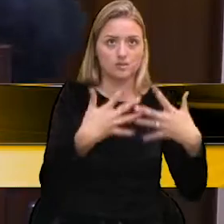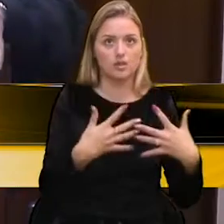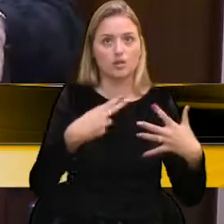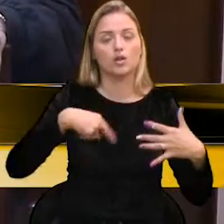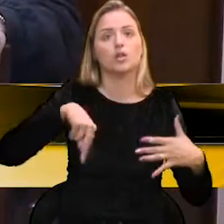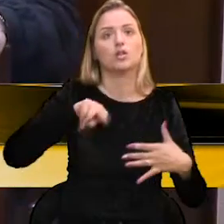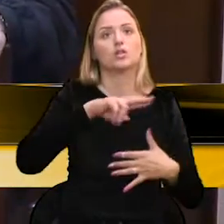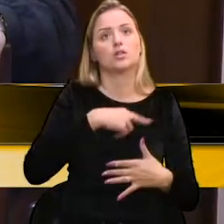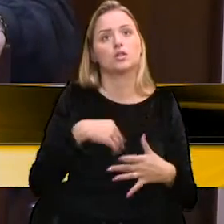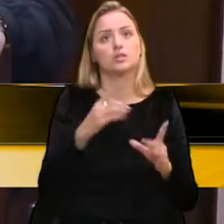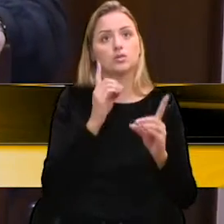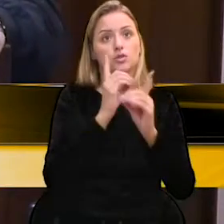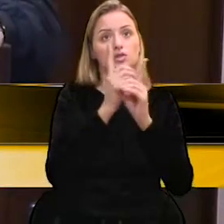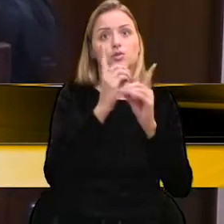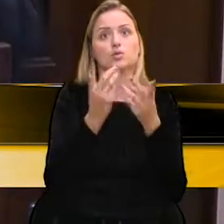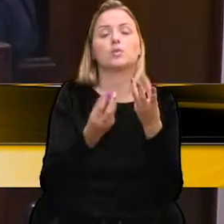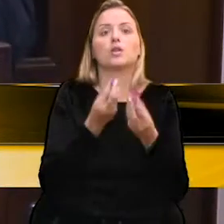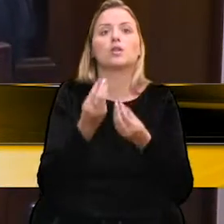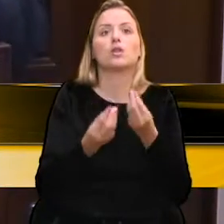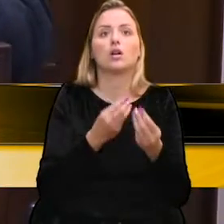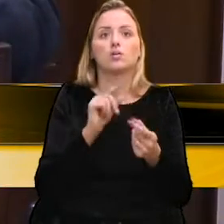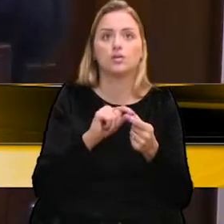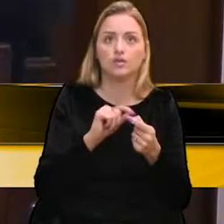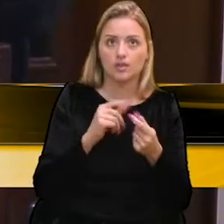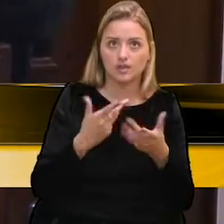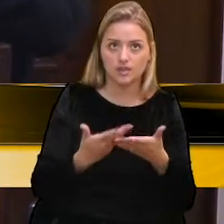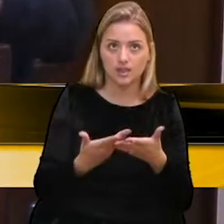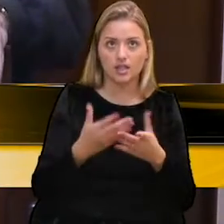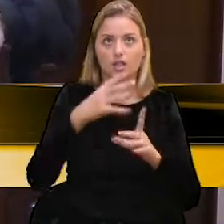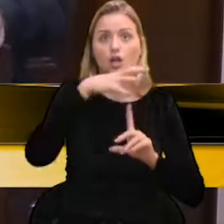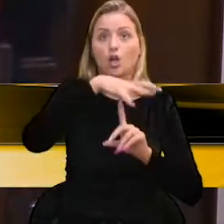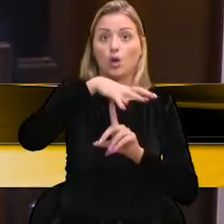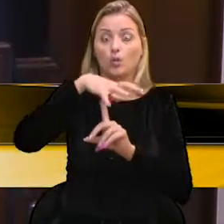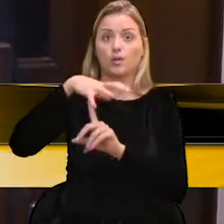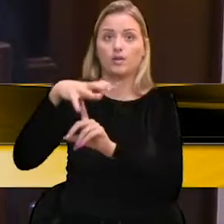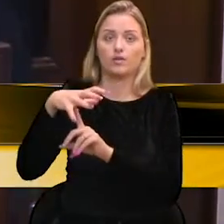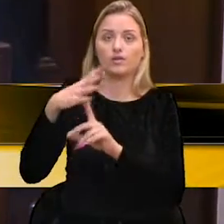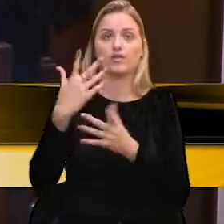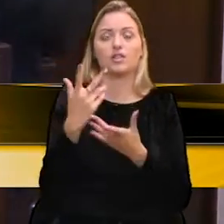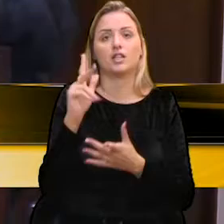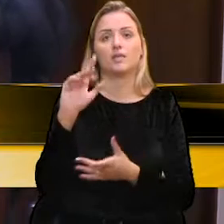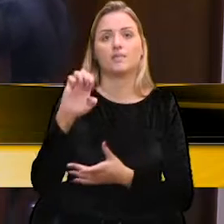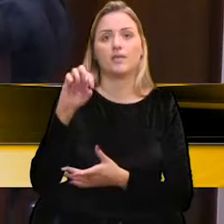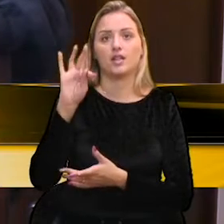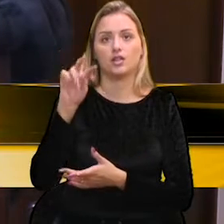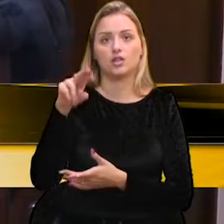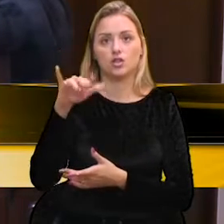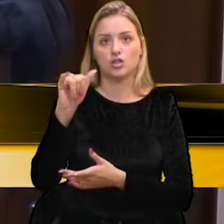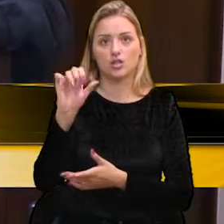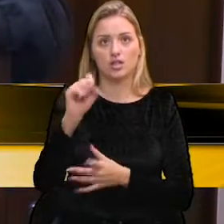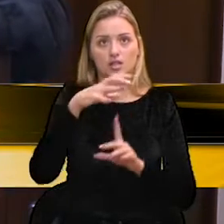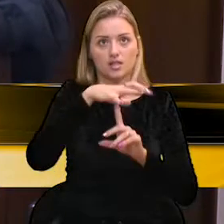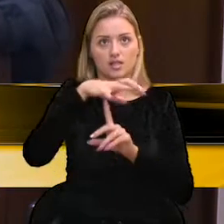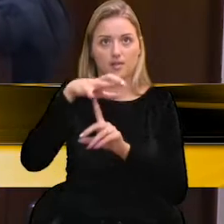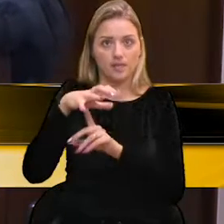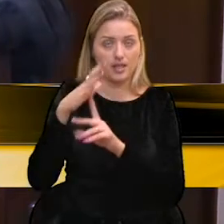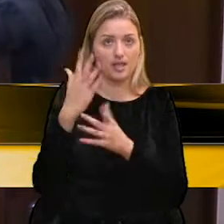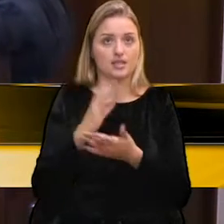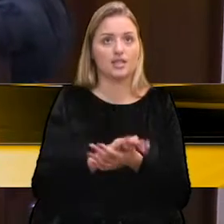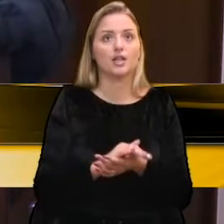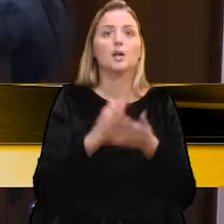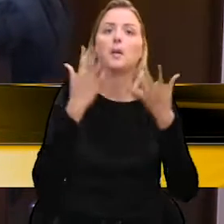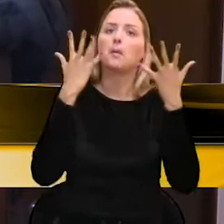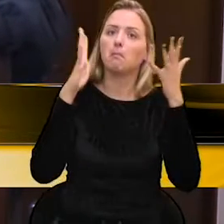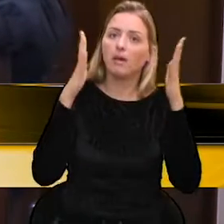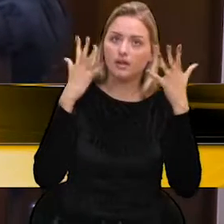vamos encontrar uma solução para vocês, no mínimo fazer uma feira das etnias lá na Praça das Feiras. Então,